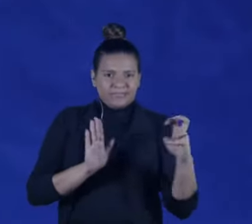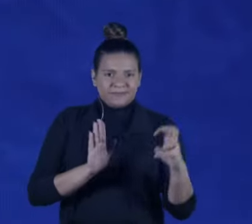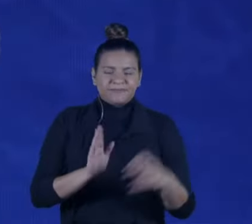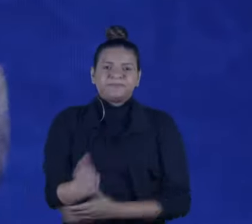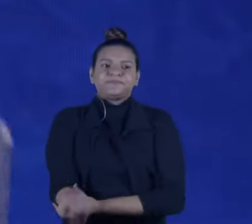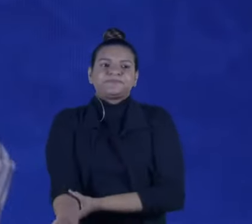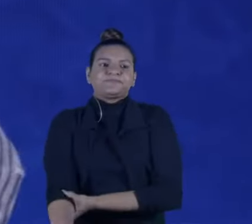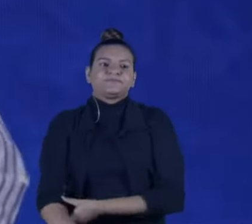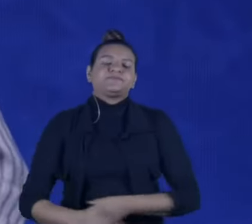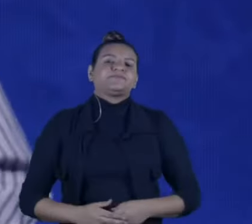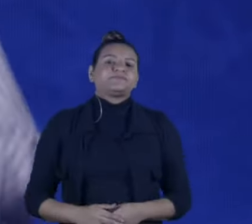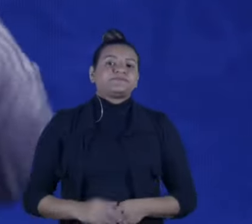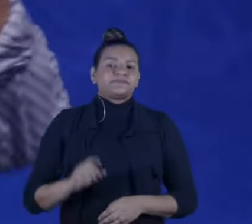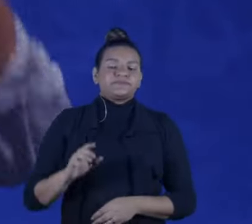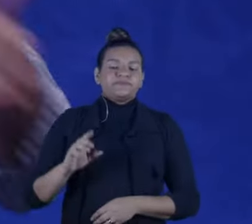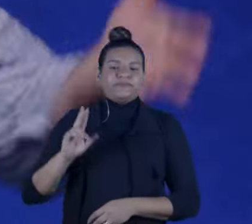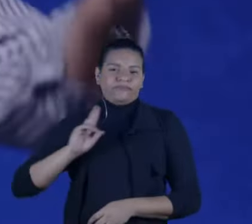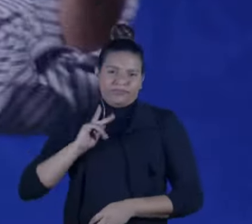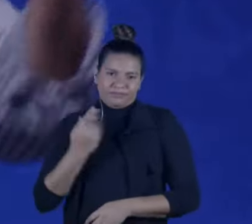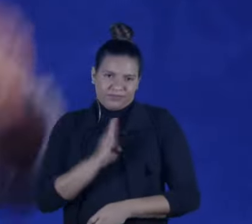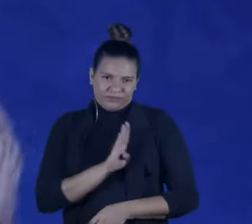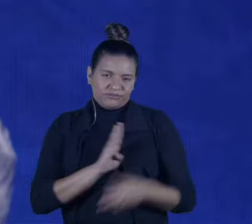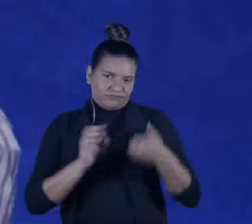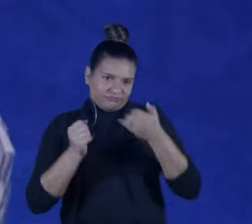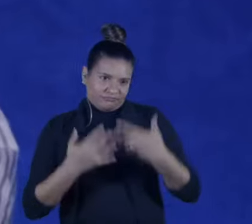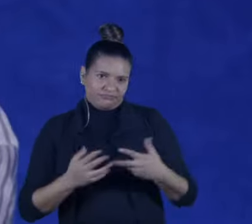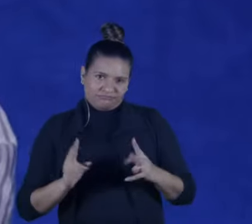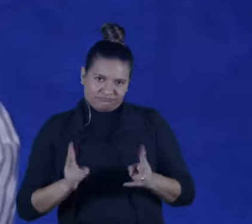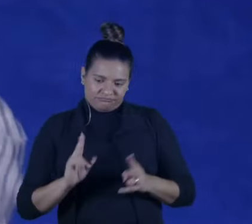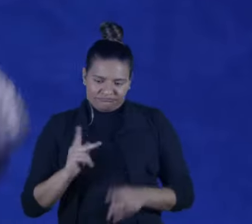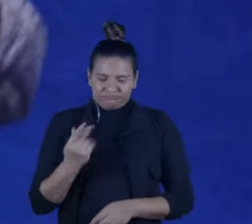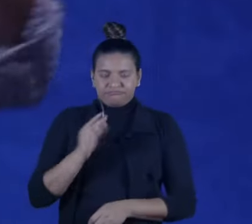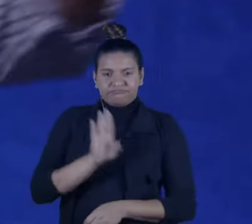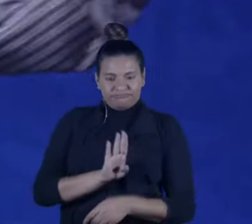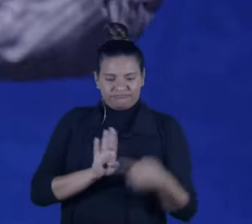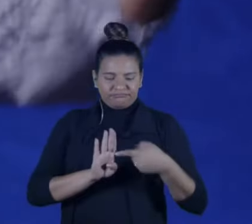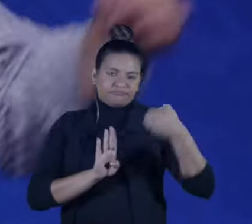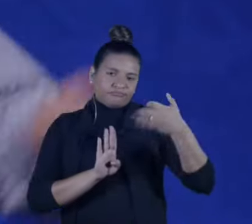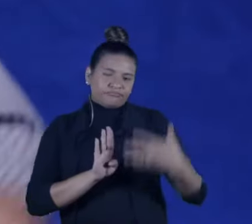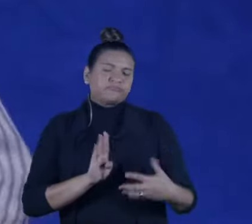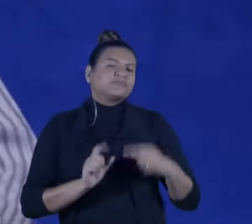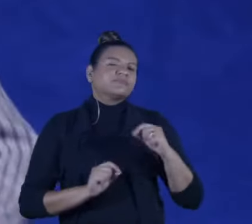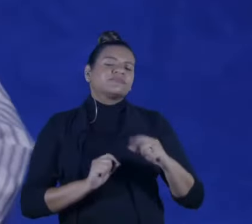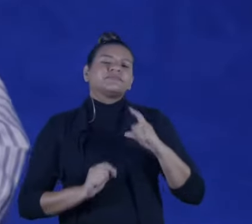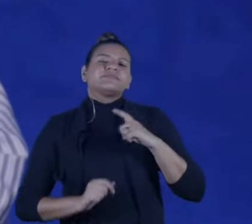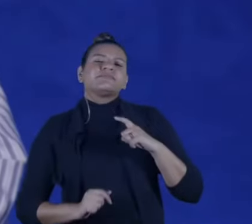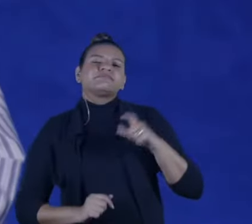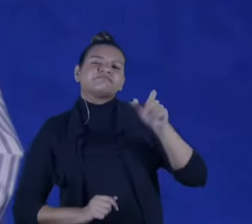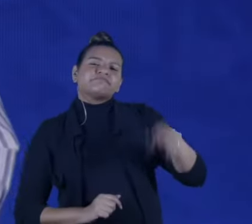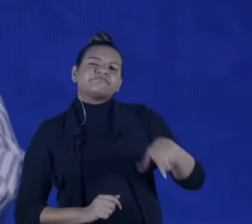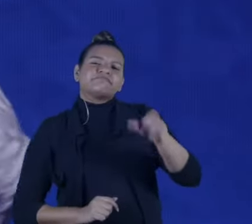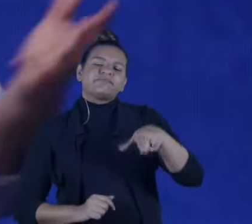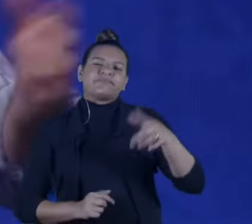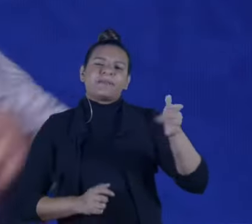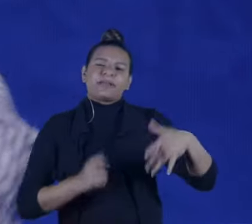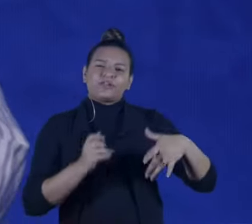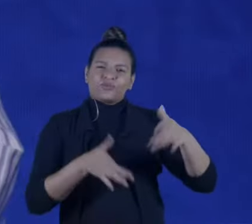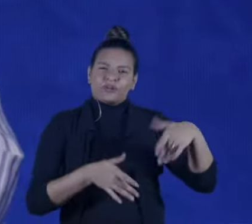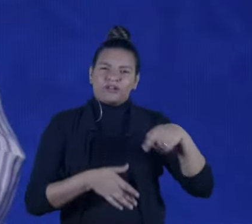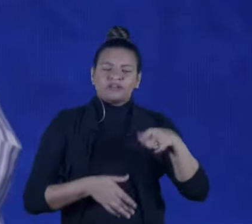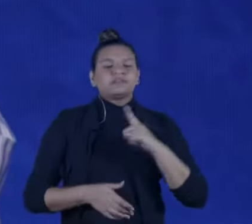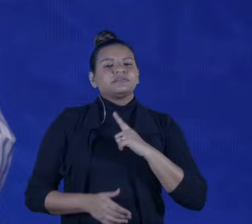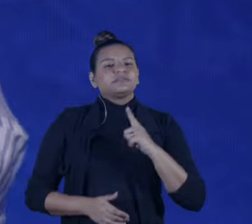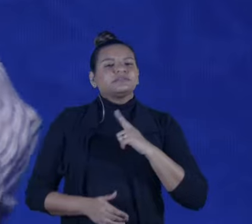O mesmo autor de Hebreus, escrevendo aos mesmos hebreus que estavam abandonando a igreja por conta